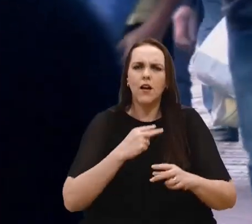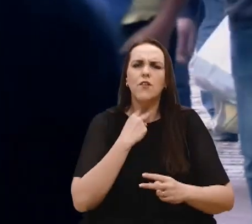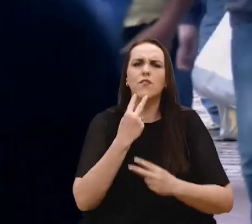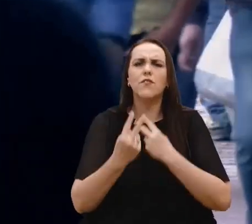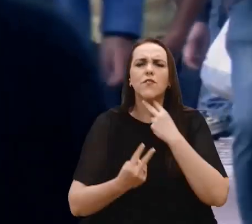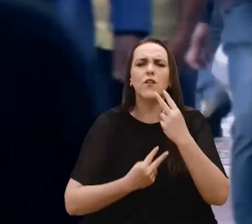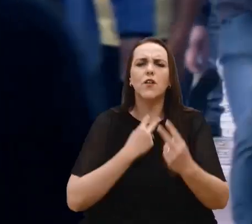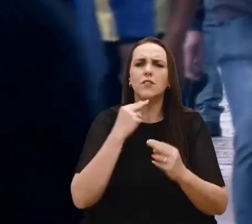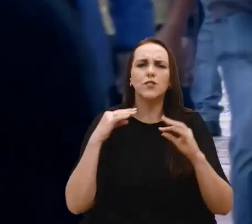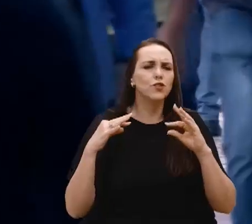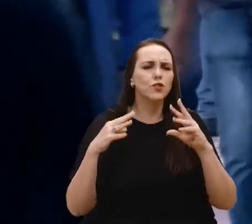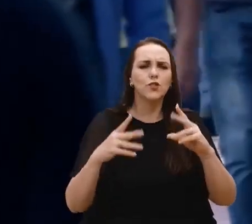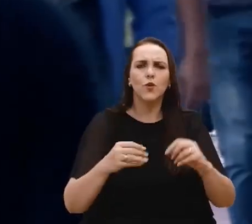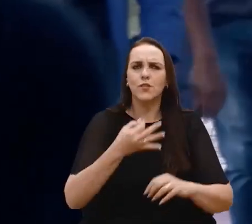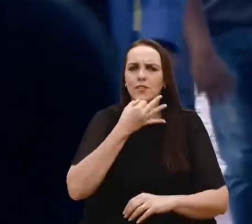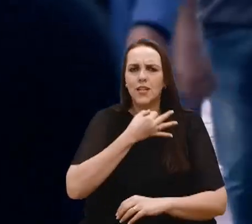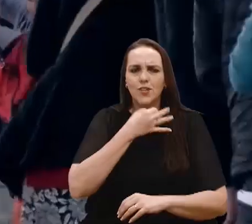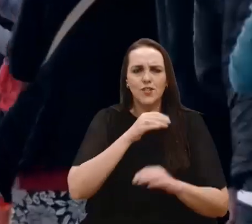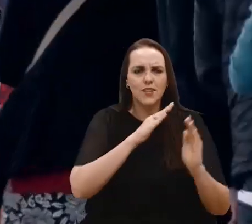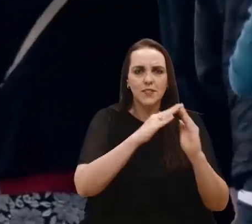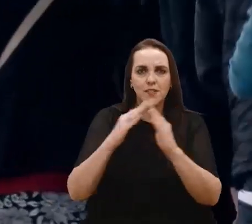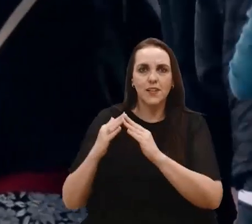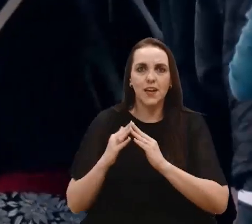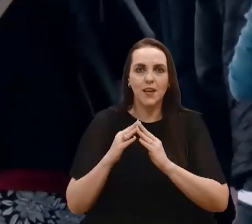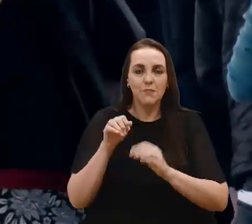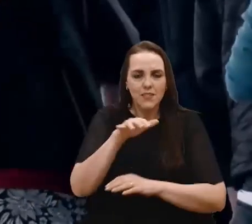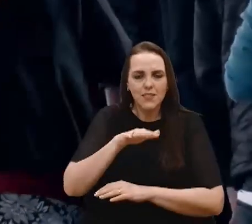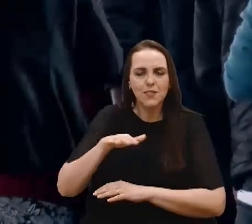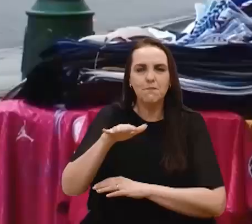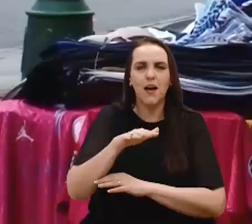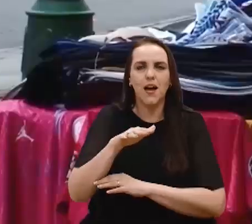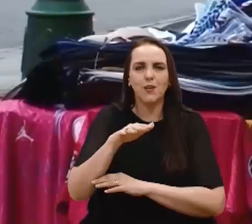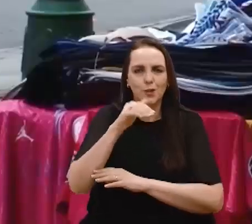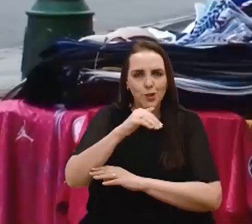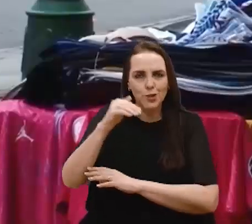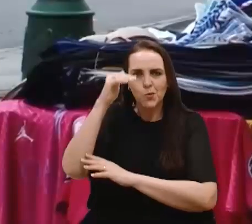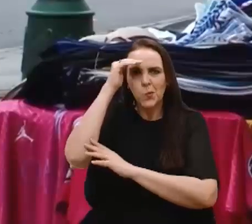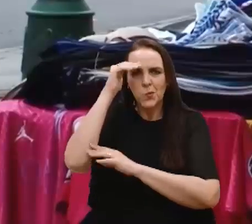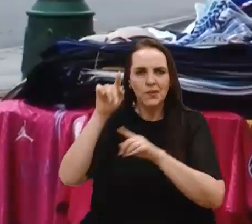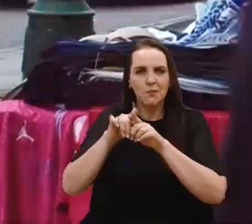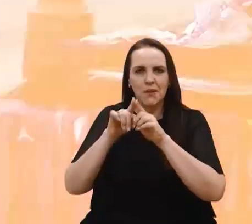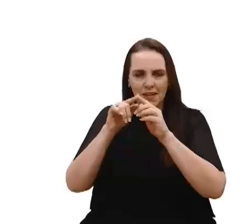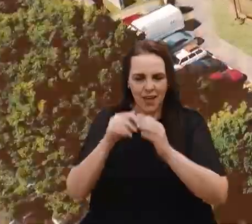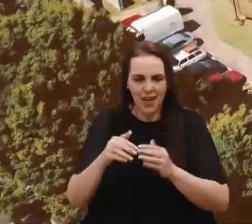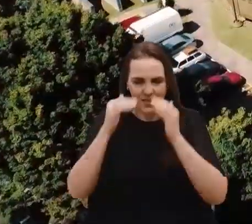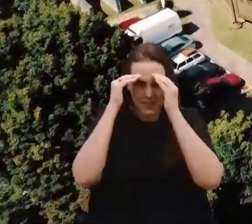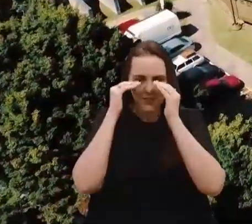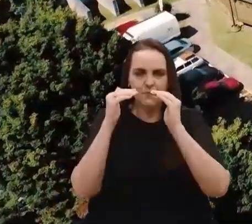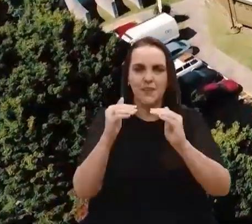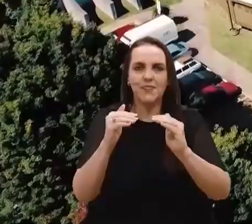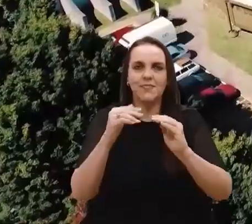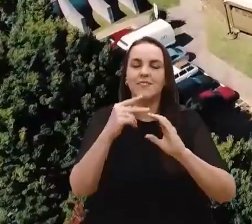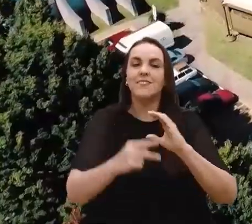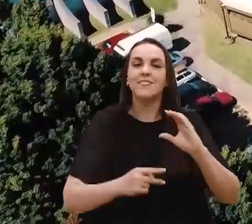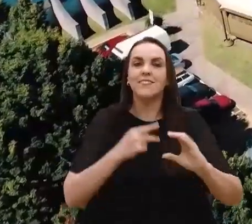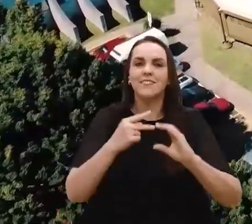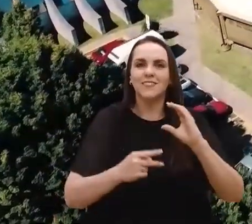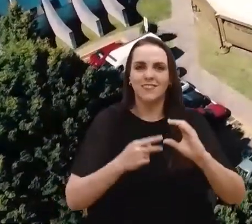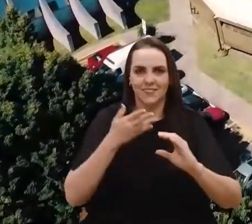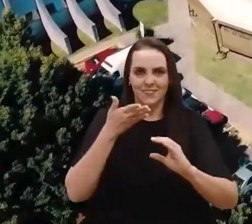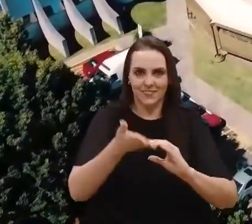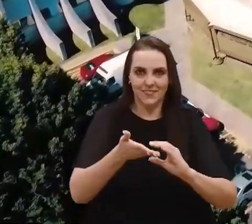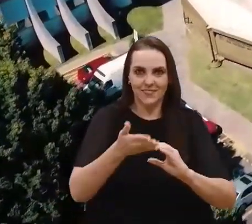as vozes dos caxienses precisam ter espaço, escuta e também respeito. É na Câmara Municipal